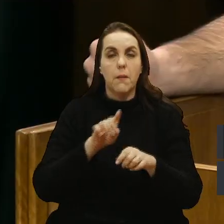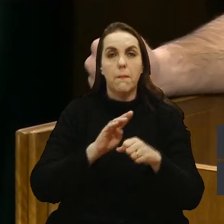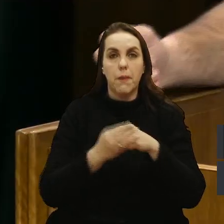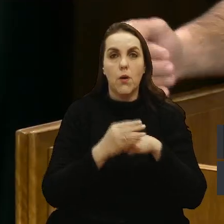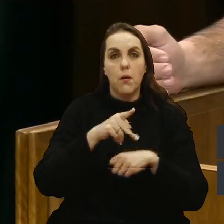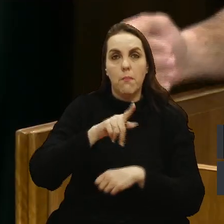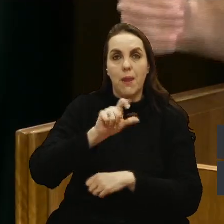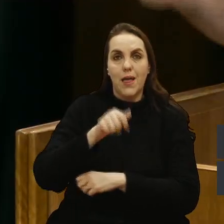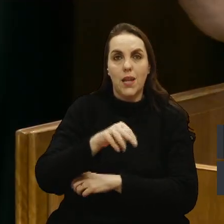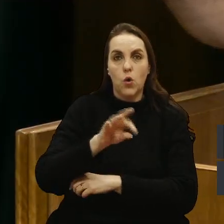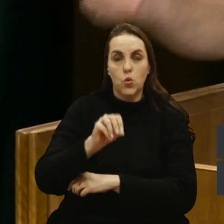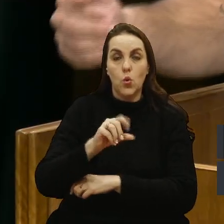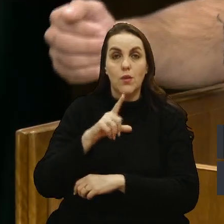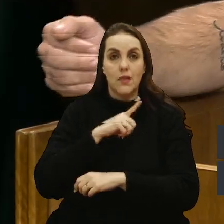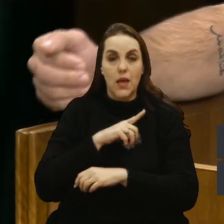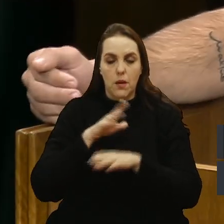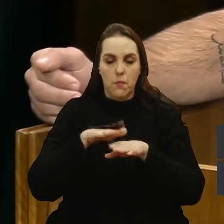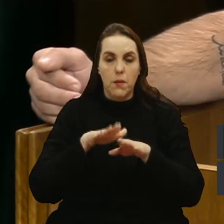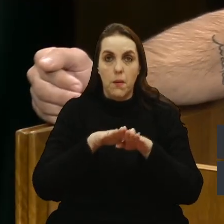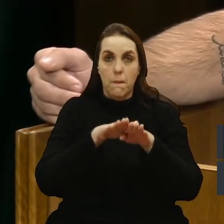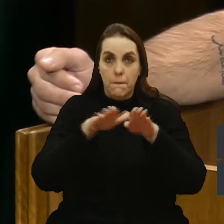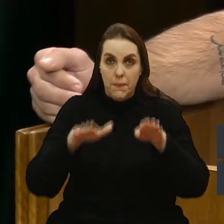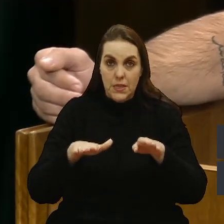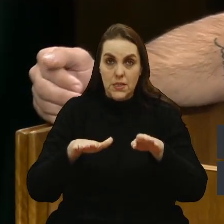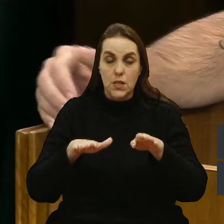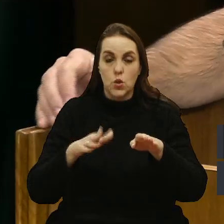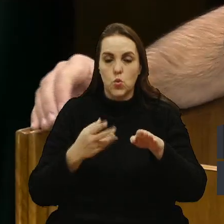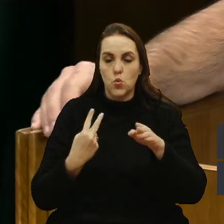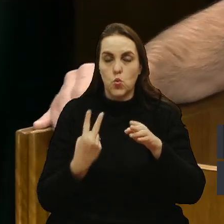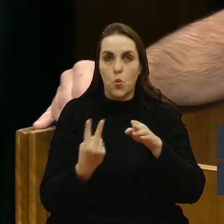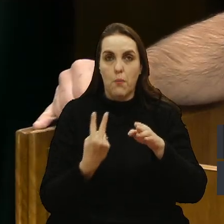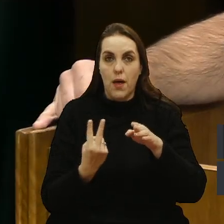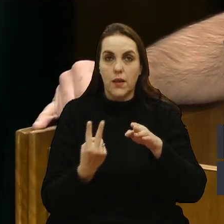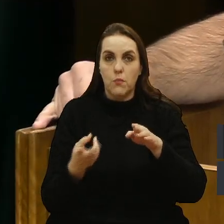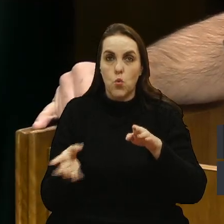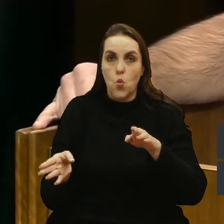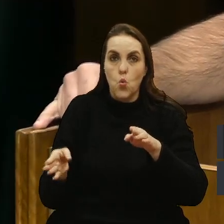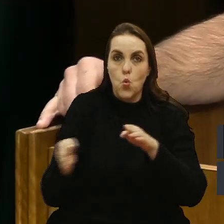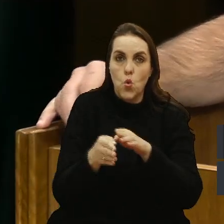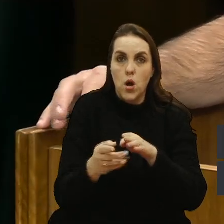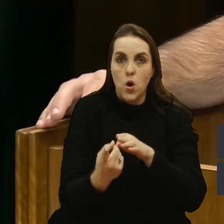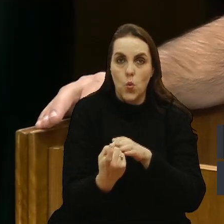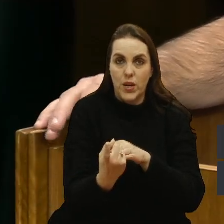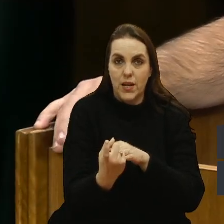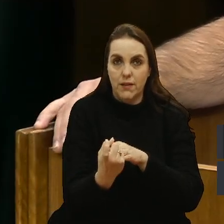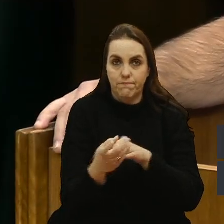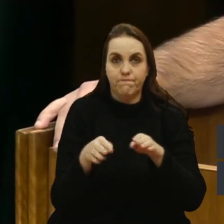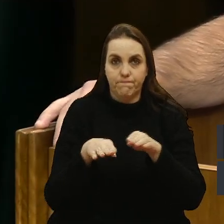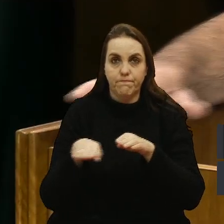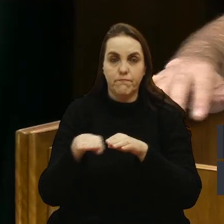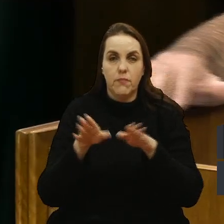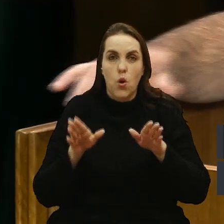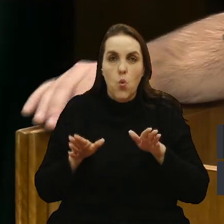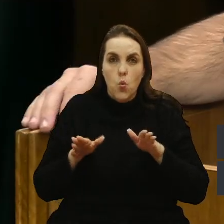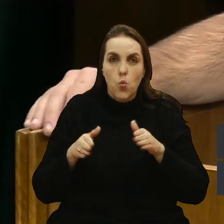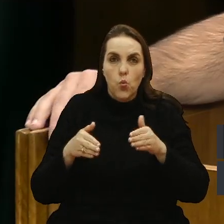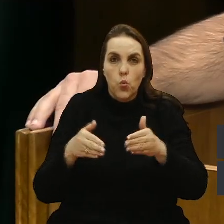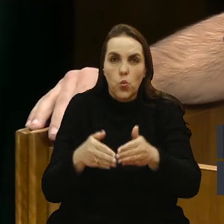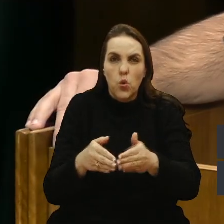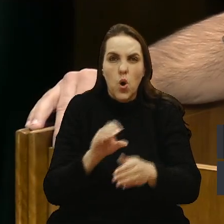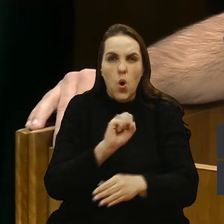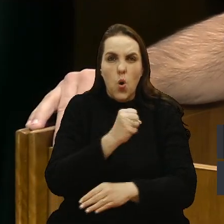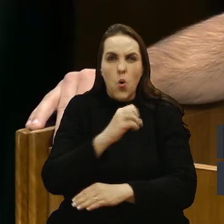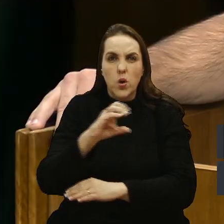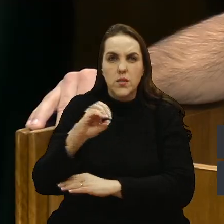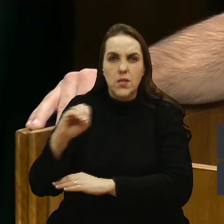pista dupla que passa a ser pista única naquele local ali. É um afunilamento de cerca de